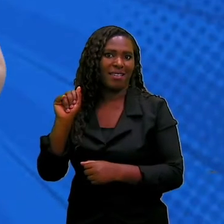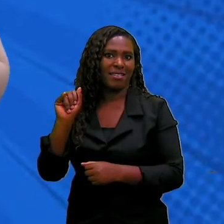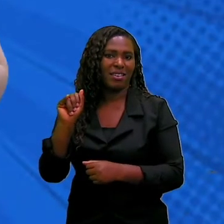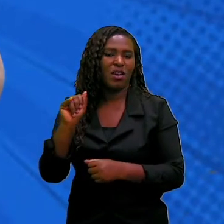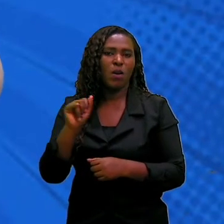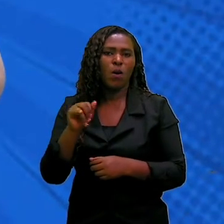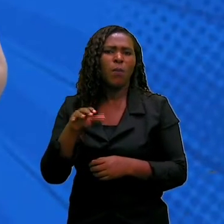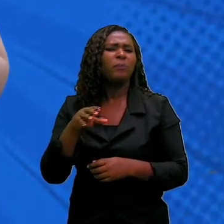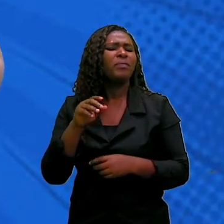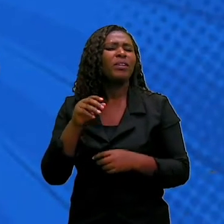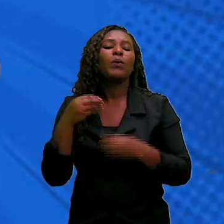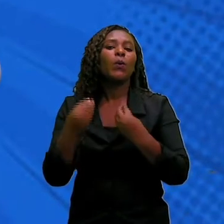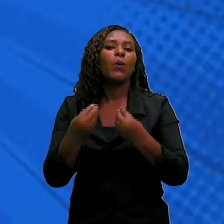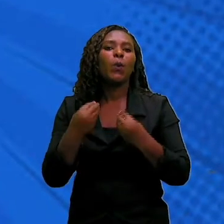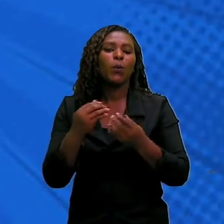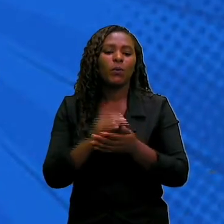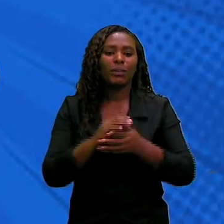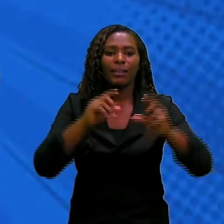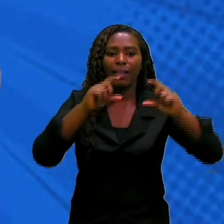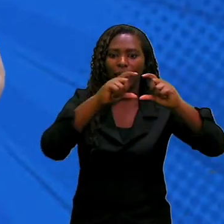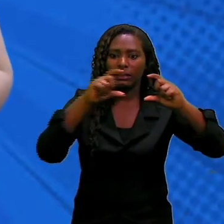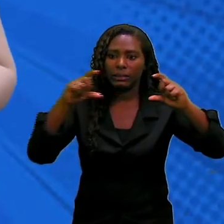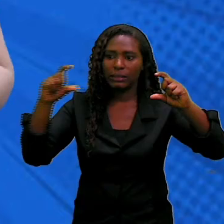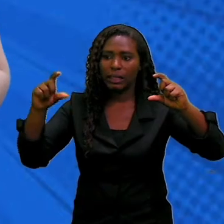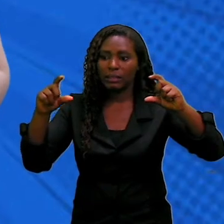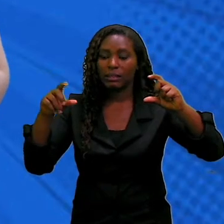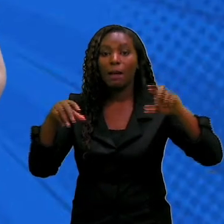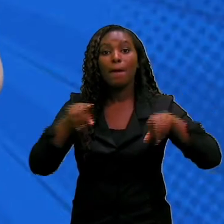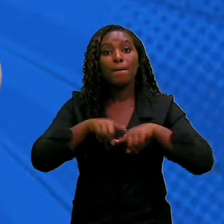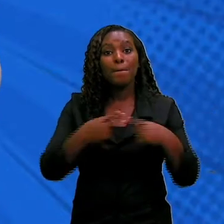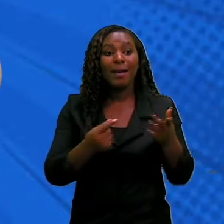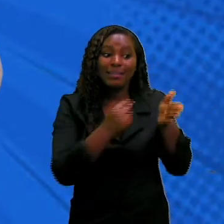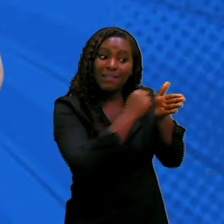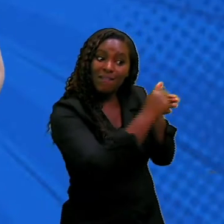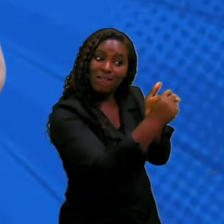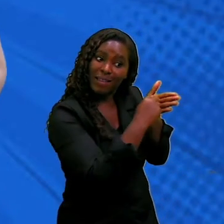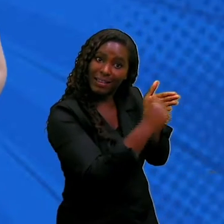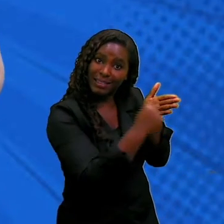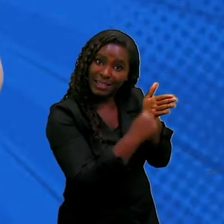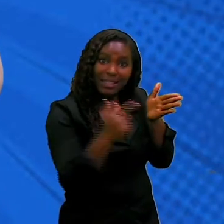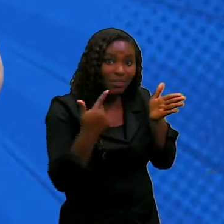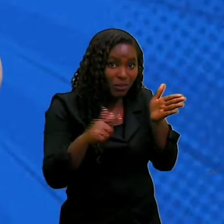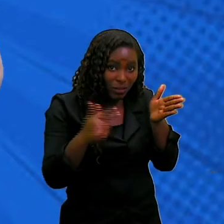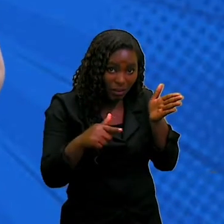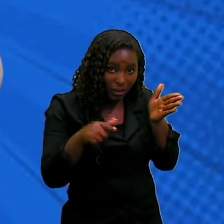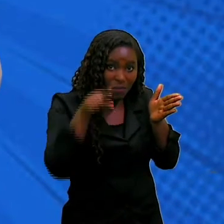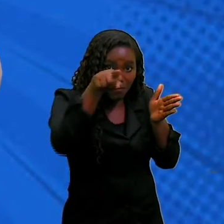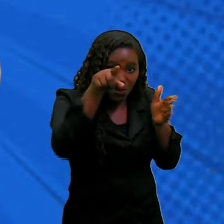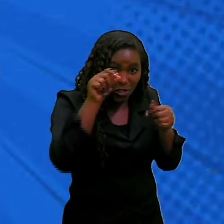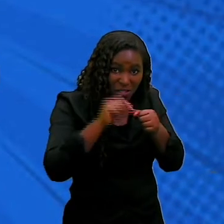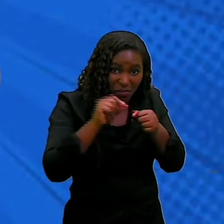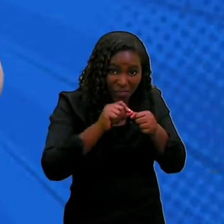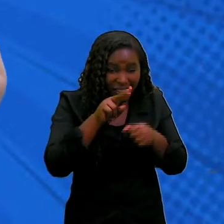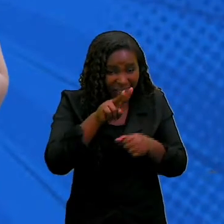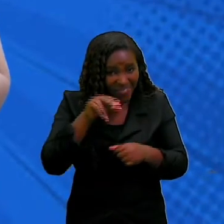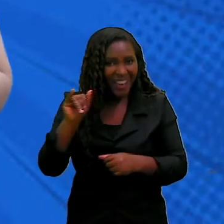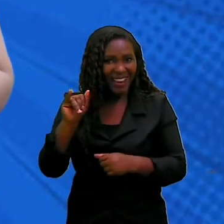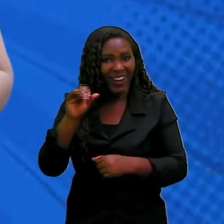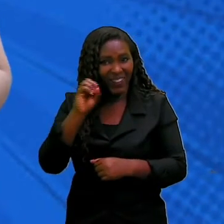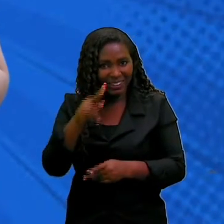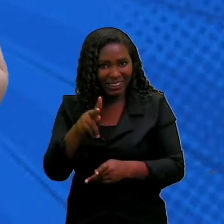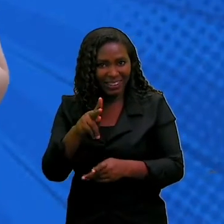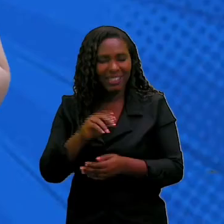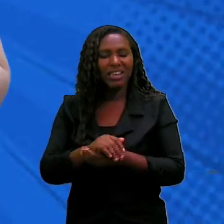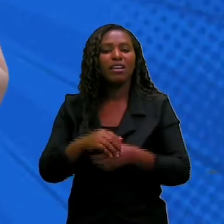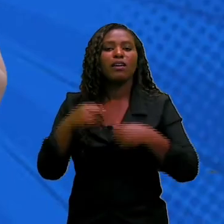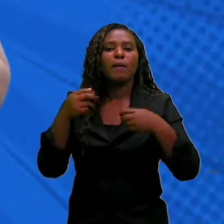quero? Eu quero que vocês criem uma fala para essa charge. Observem aí toda a imagem para